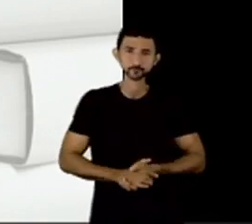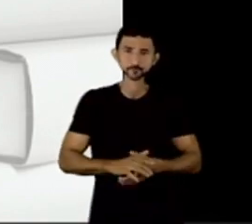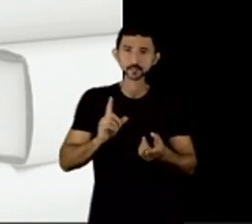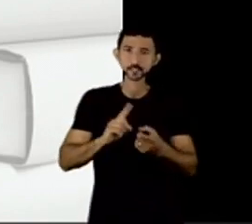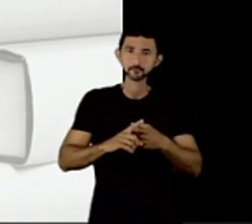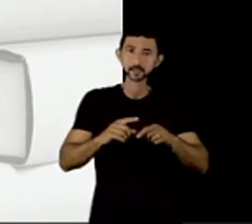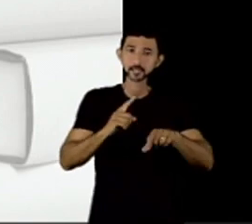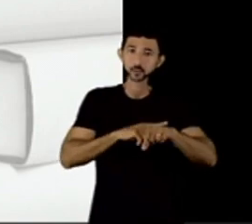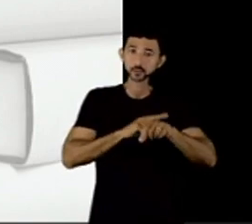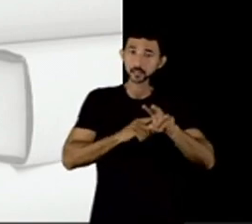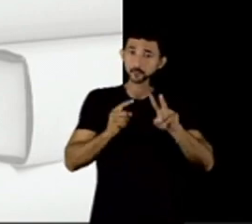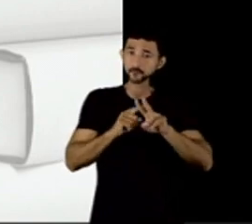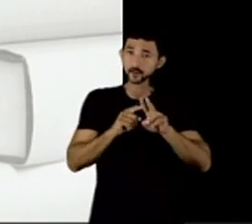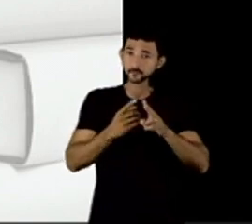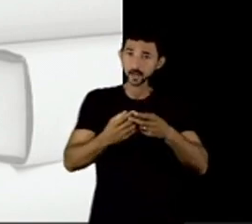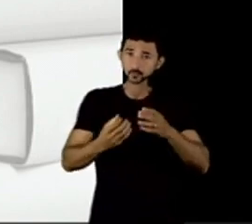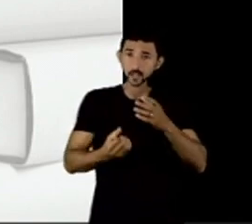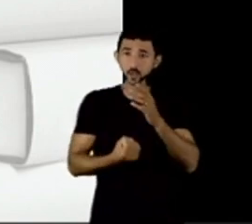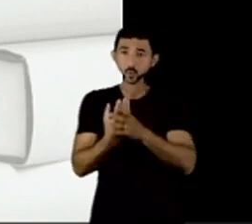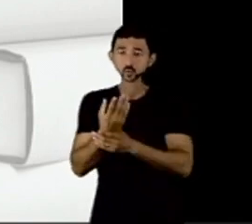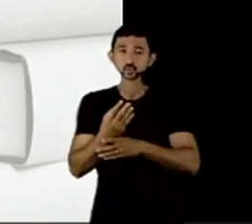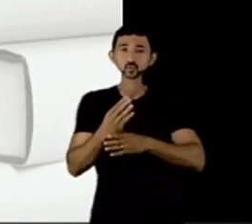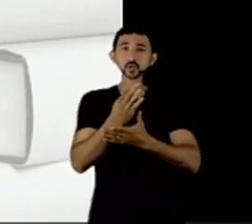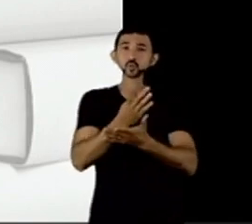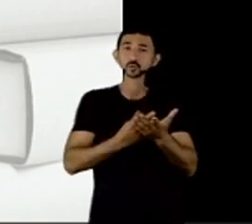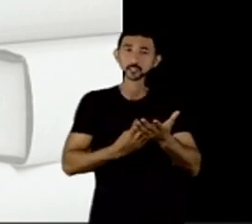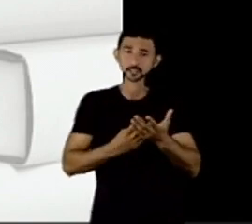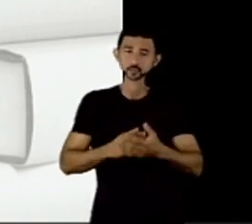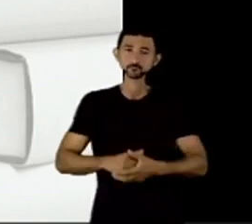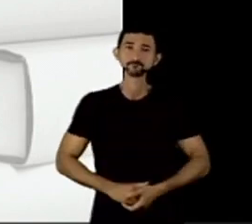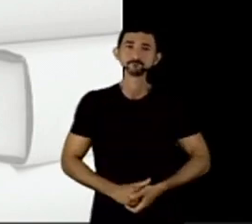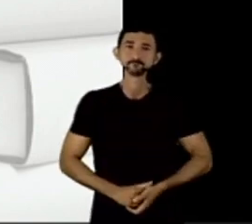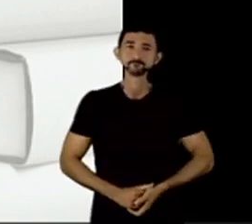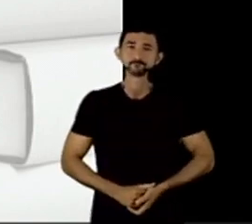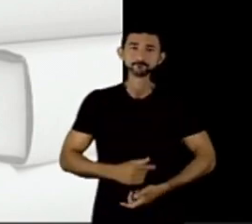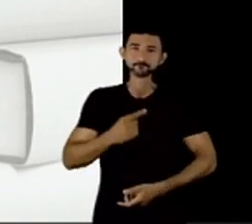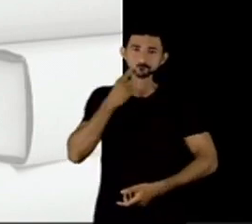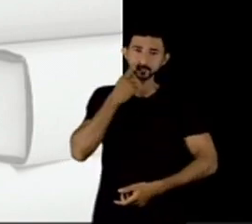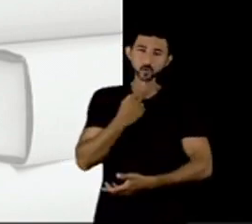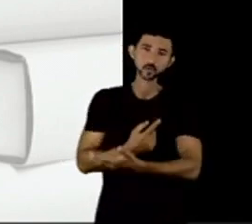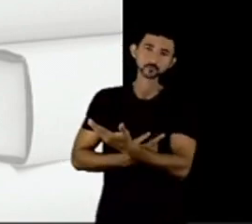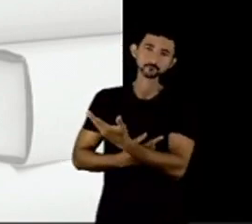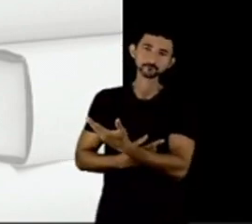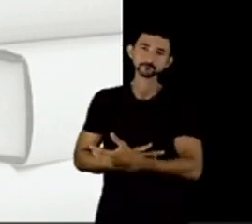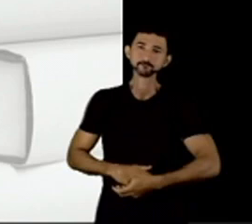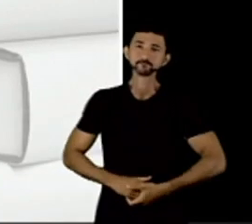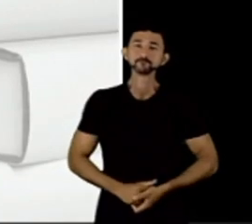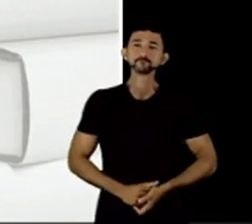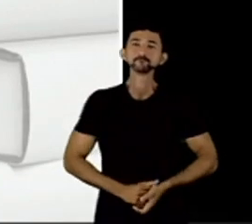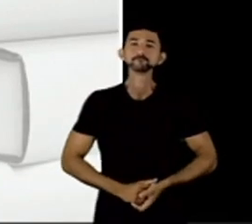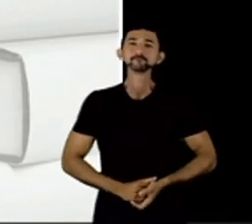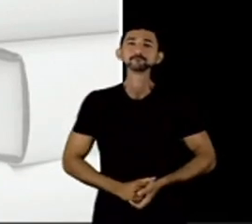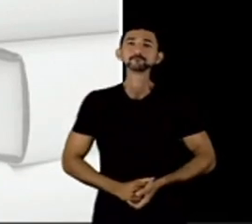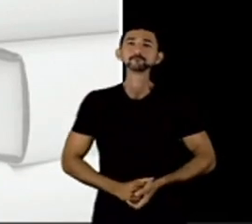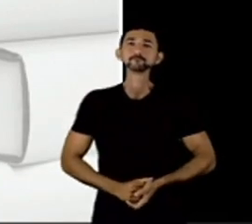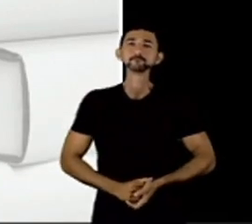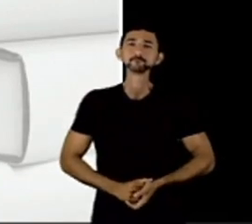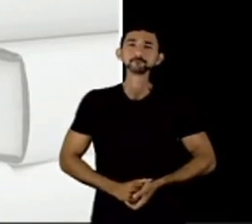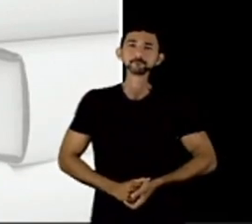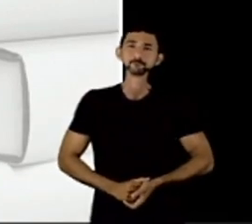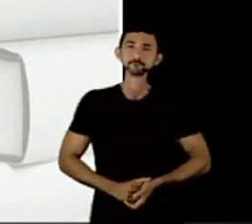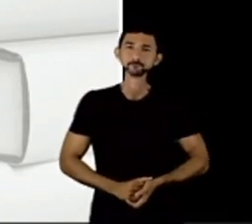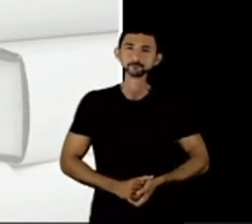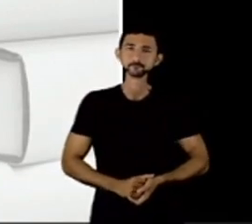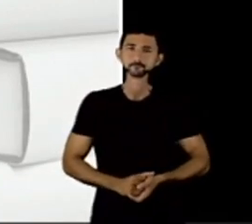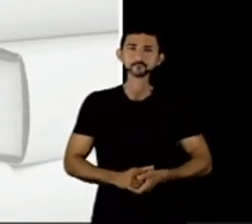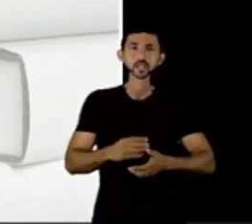tempo verbal na construção do texto argumentativo. Vamos voltar? Já fica aí olhando para a leitura